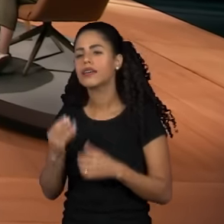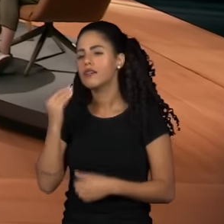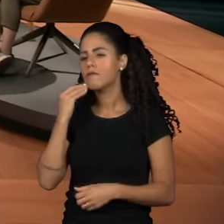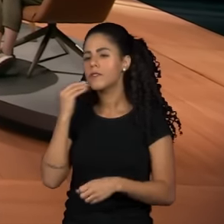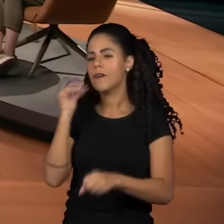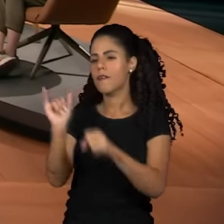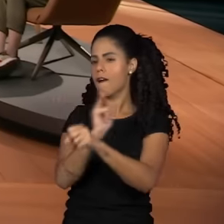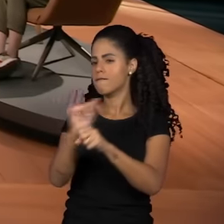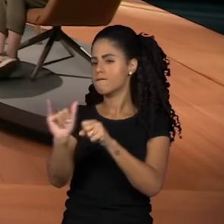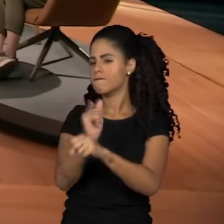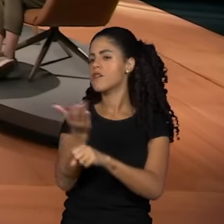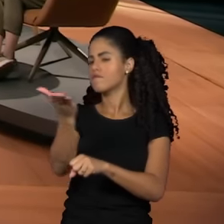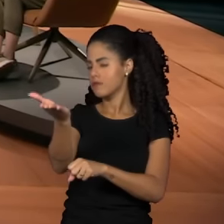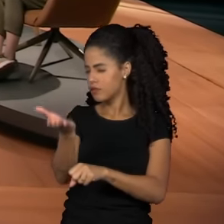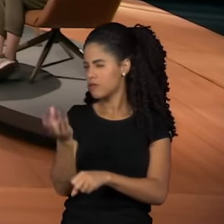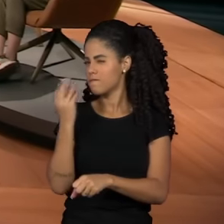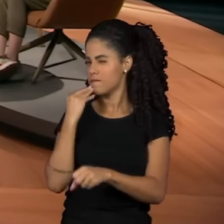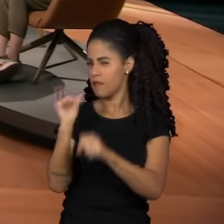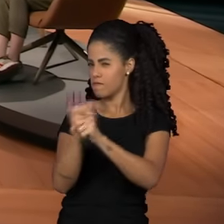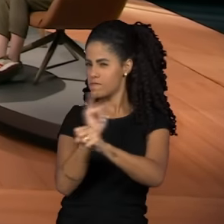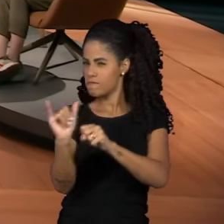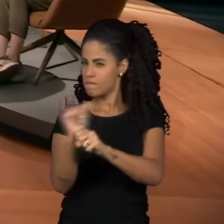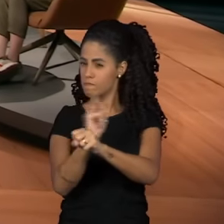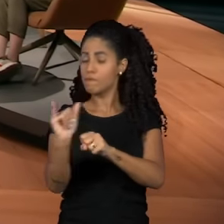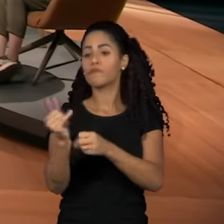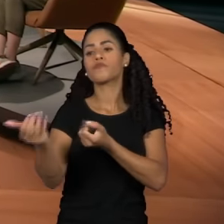você. Aí ele me chamou para fazer